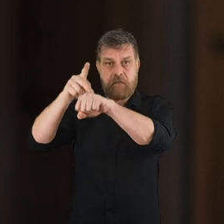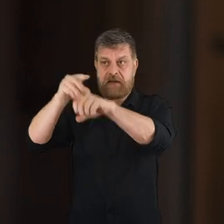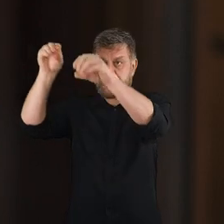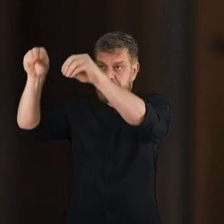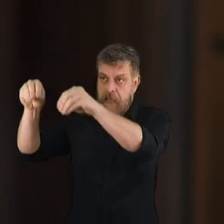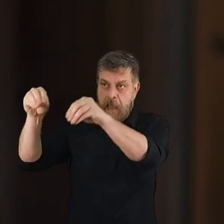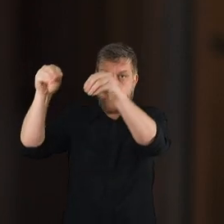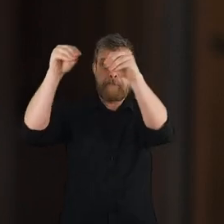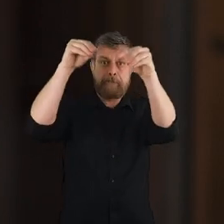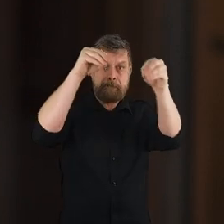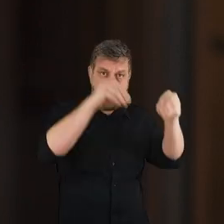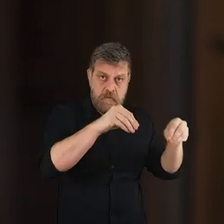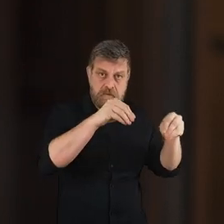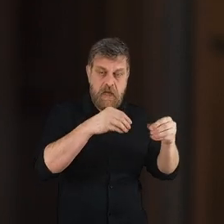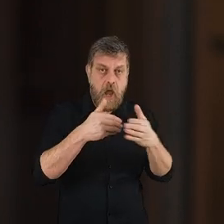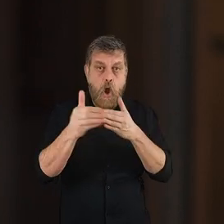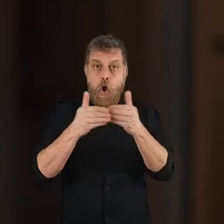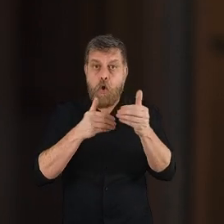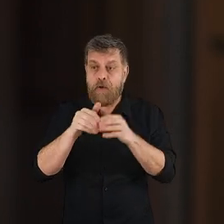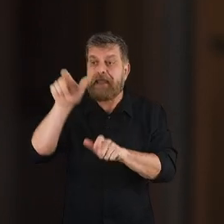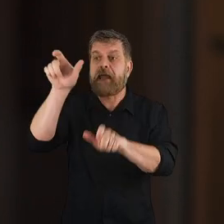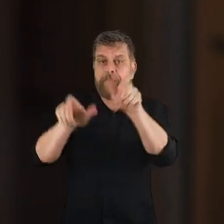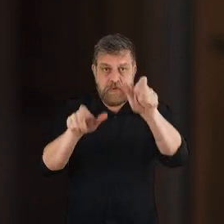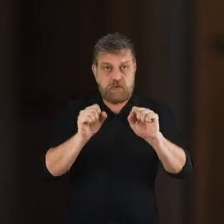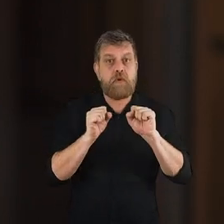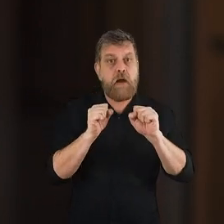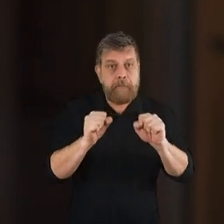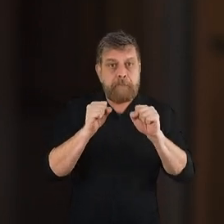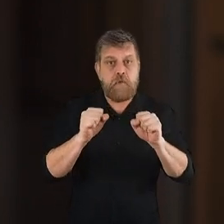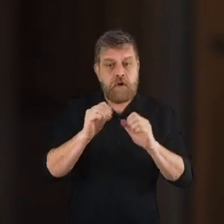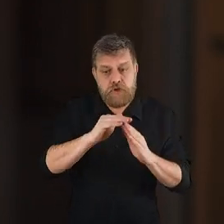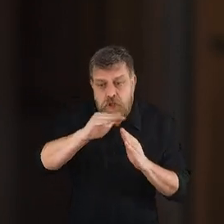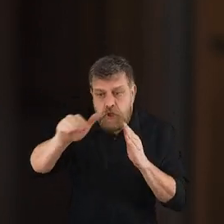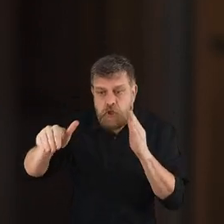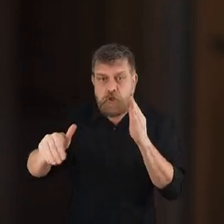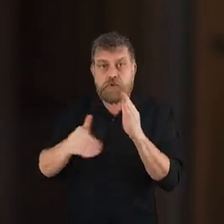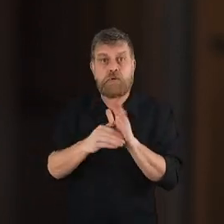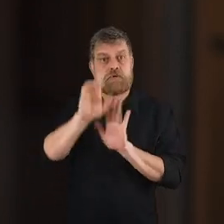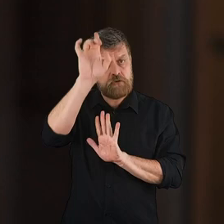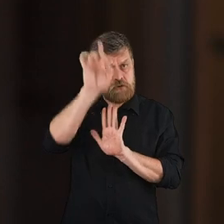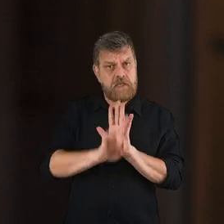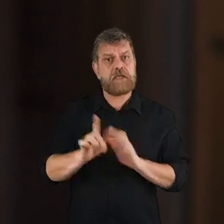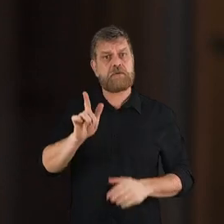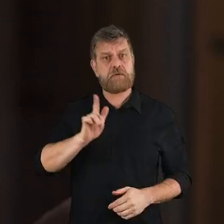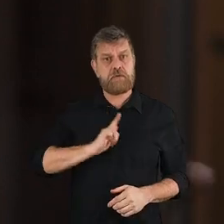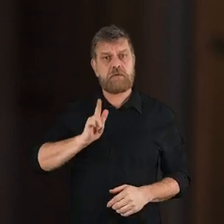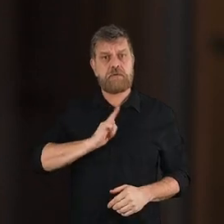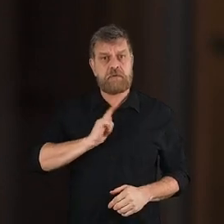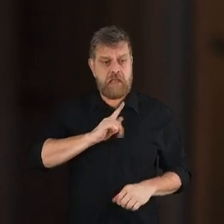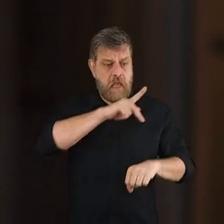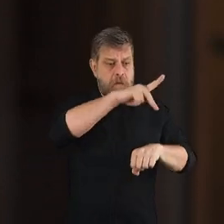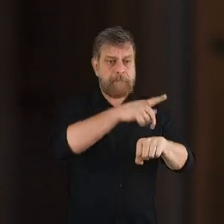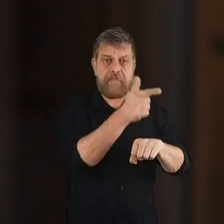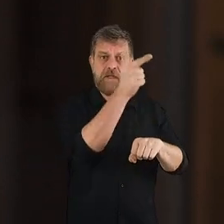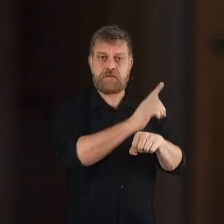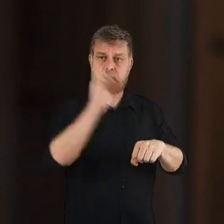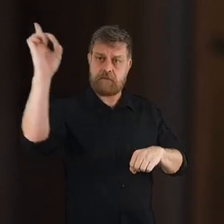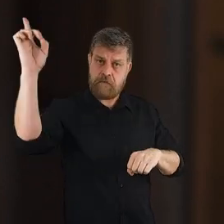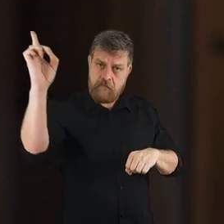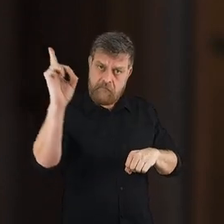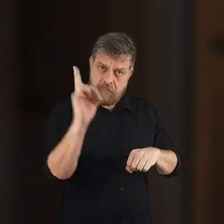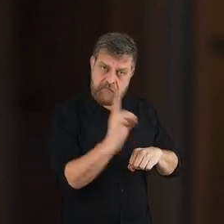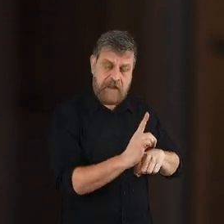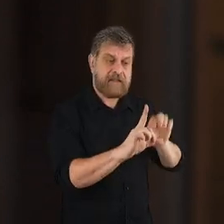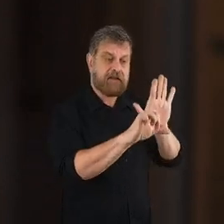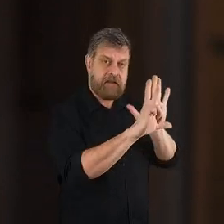país ou o país onde se encontra. Todo ser humano tem o direito a ser recebido de acordo com